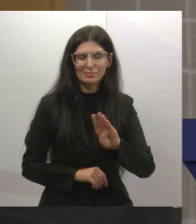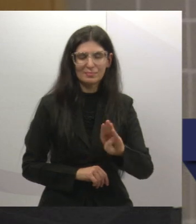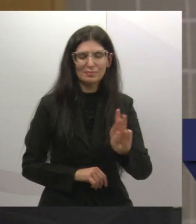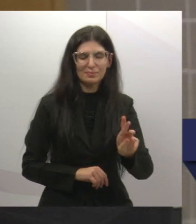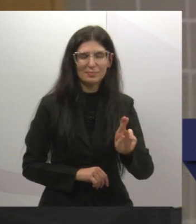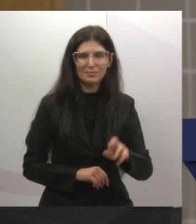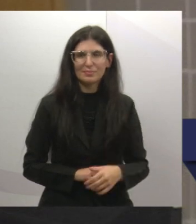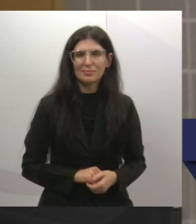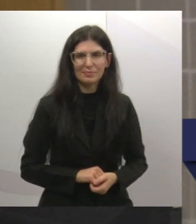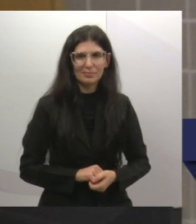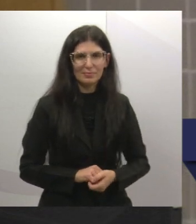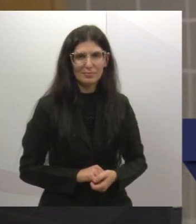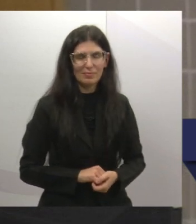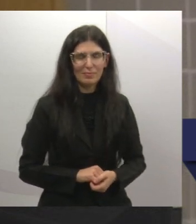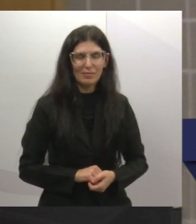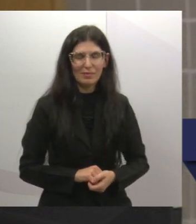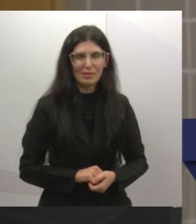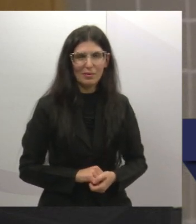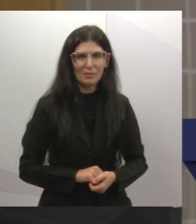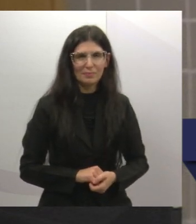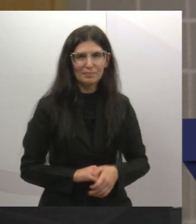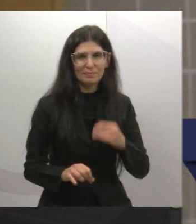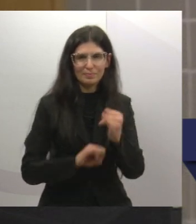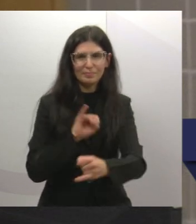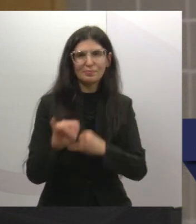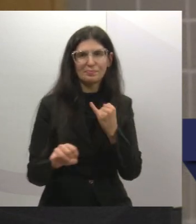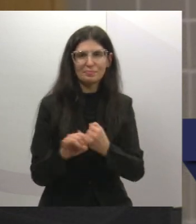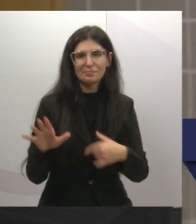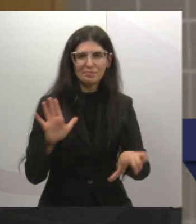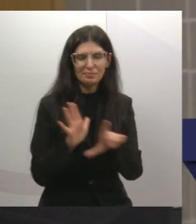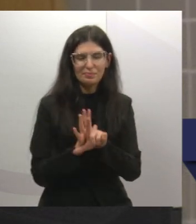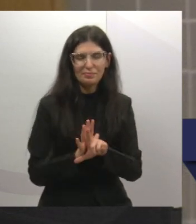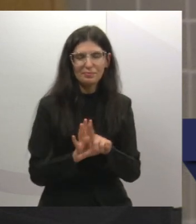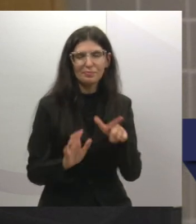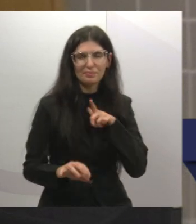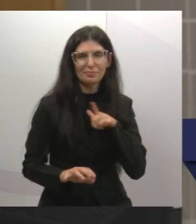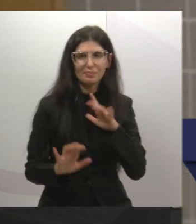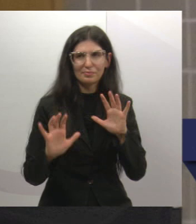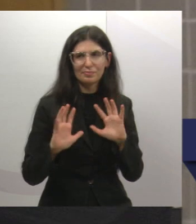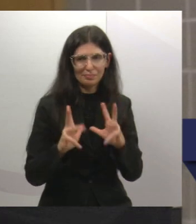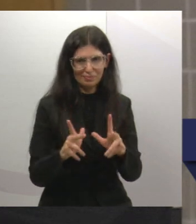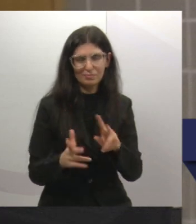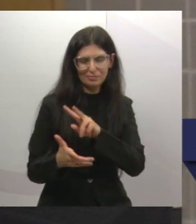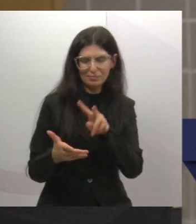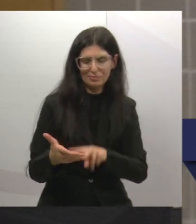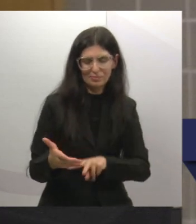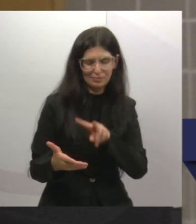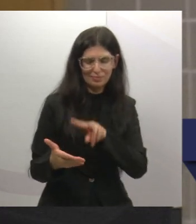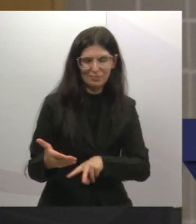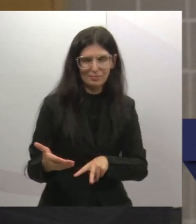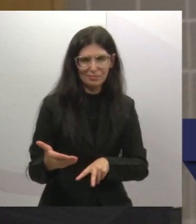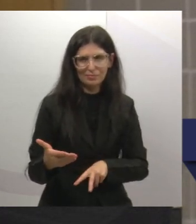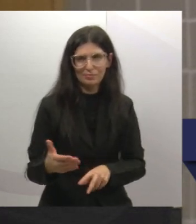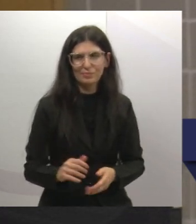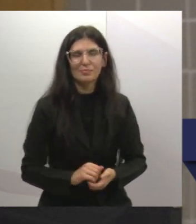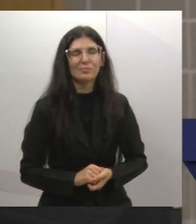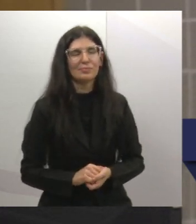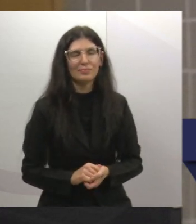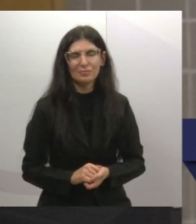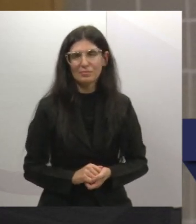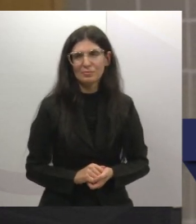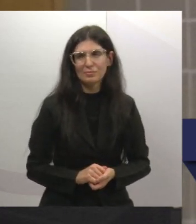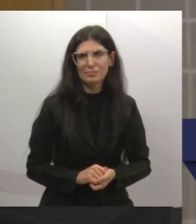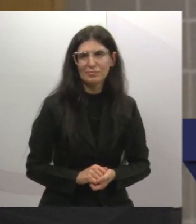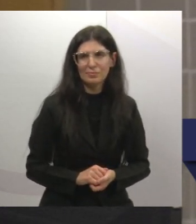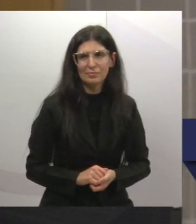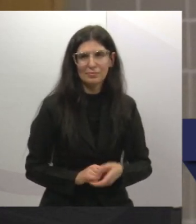www.in.gov.br. Nesse site tem a lei na íntegra, né? Para que vocês possam identificar o que você me perguntou, que tem a